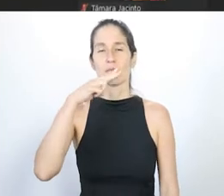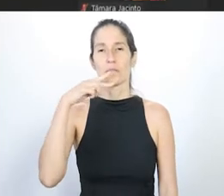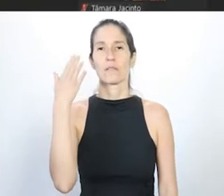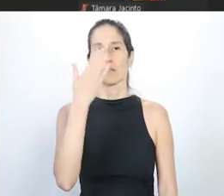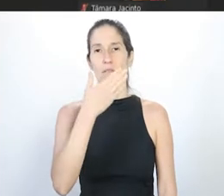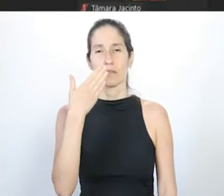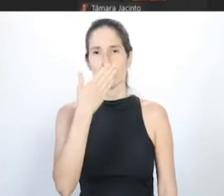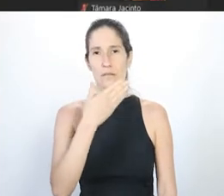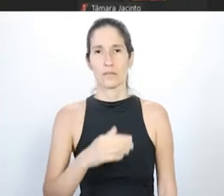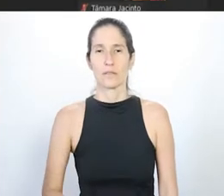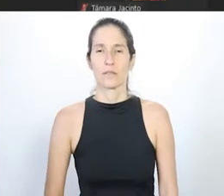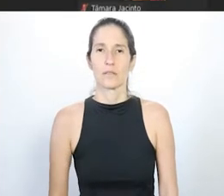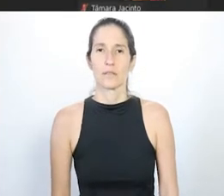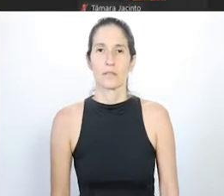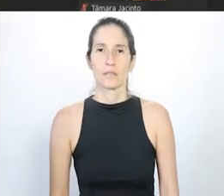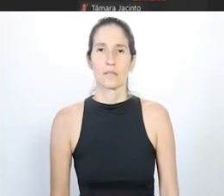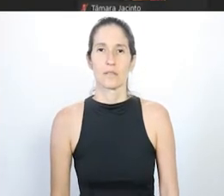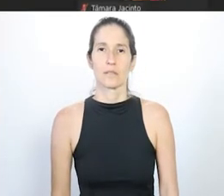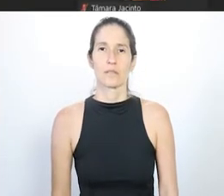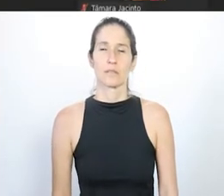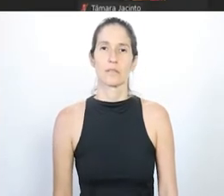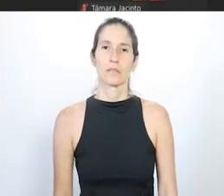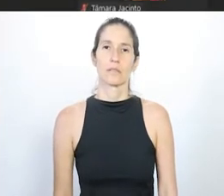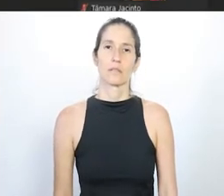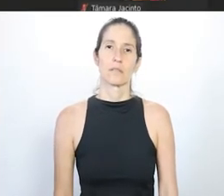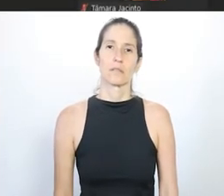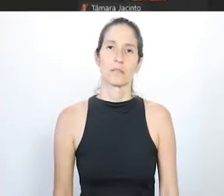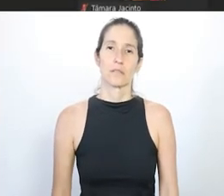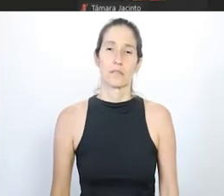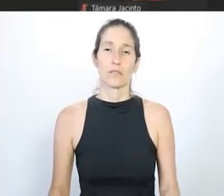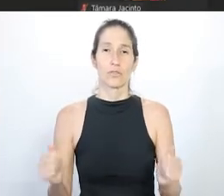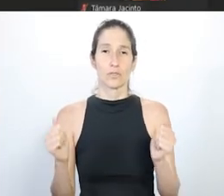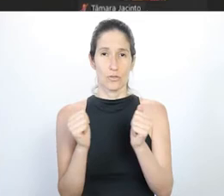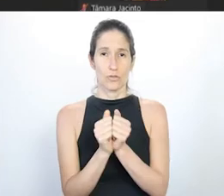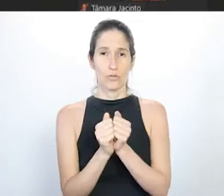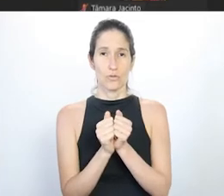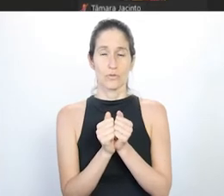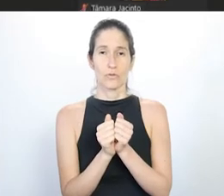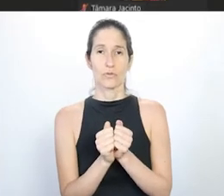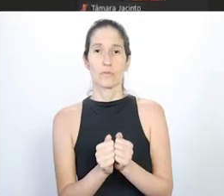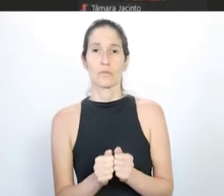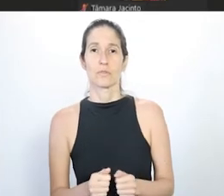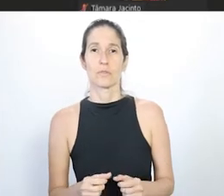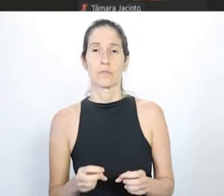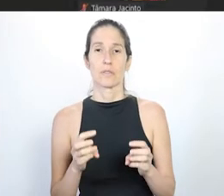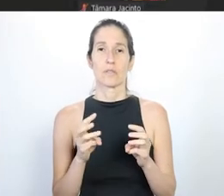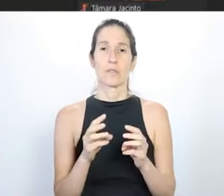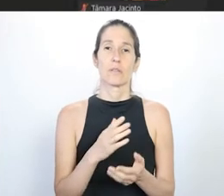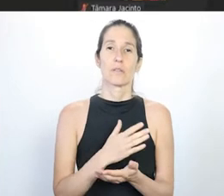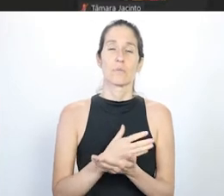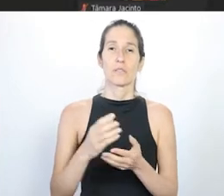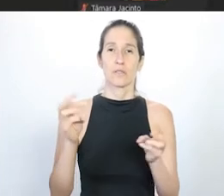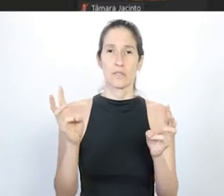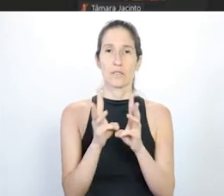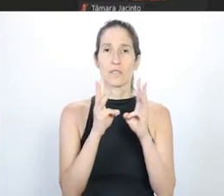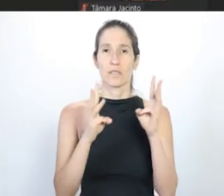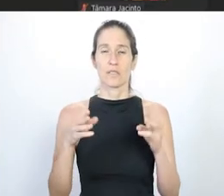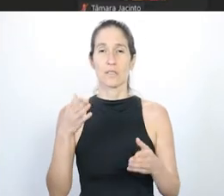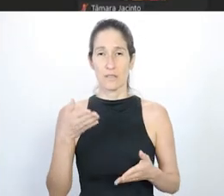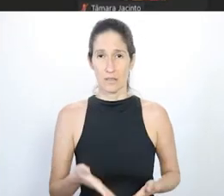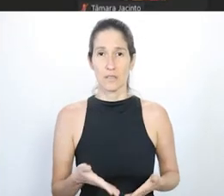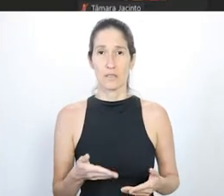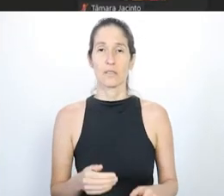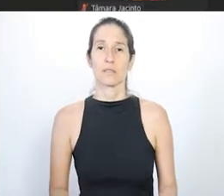a gente viemos, ele veio trazer ciranda aqui para Abreu e Lima, que ainda era Maricota. Foi quando a gente começou